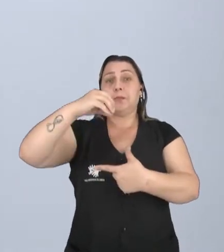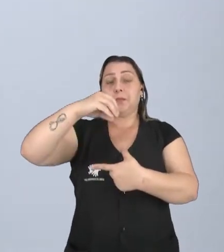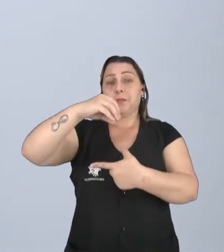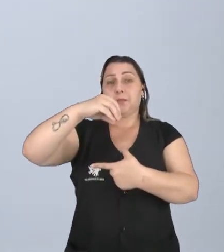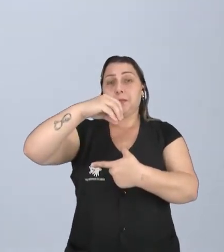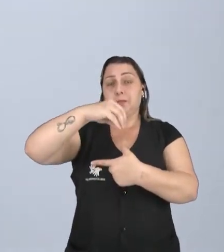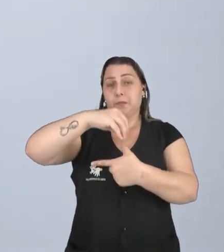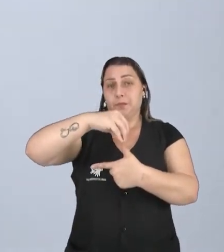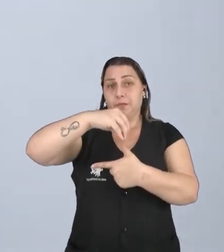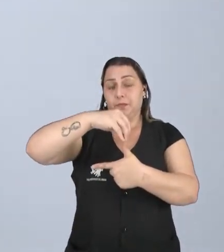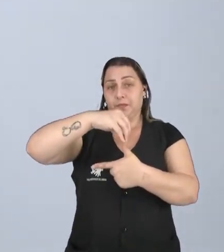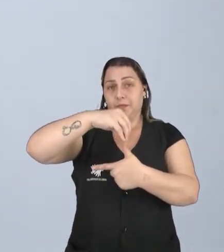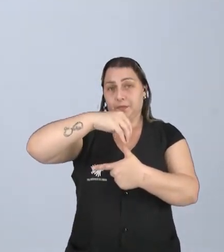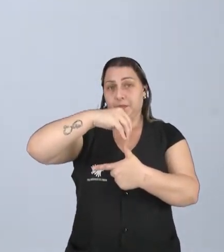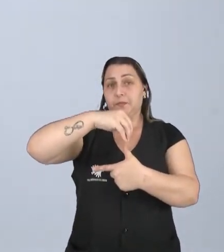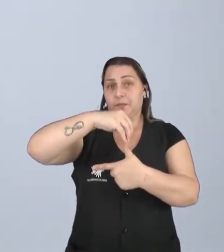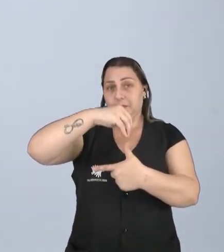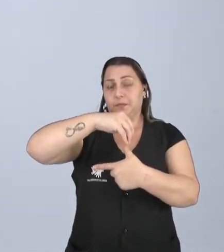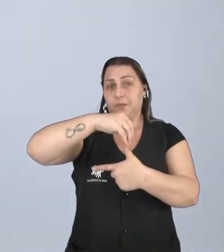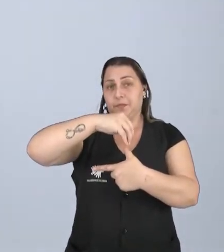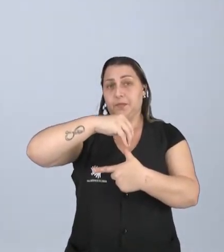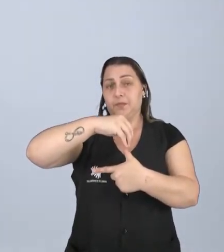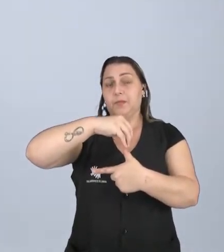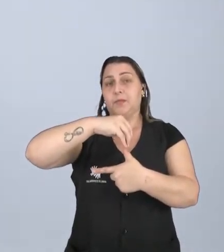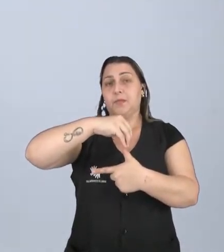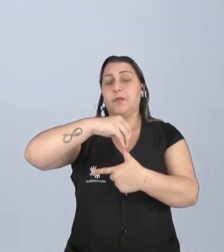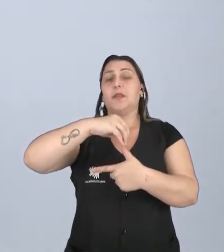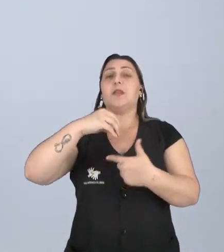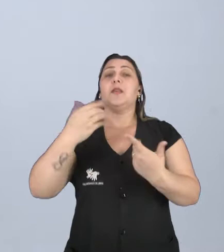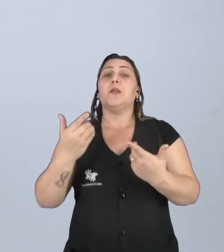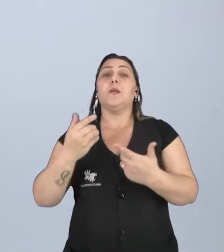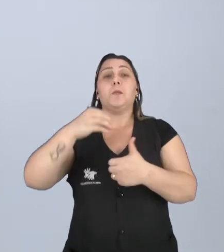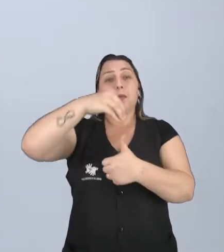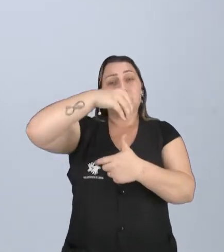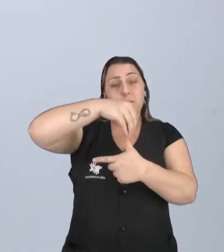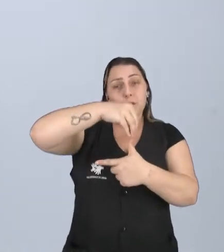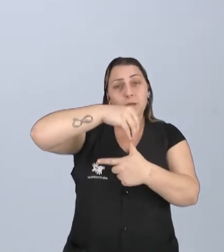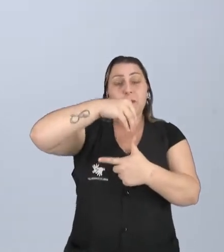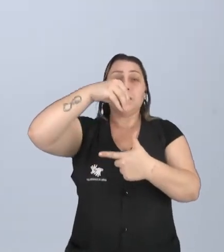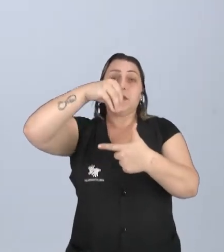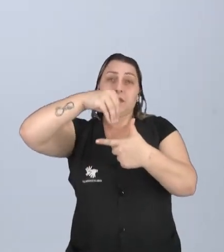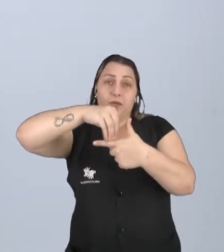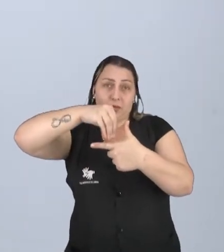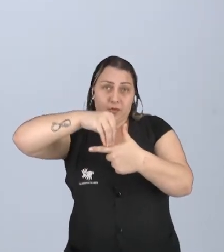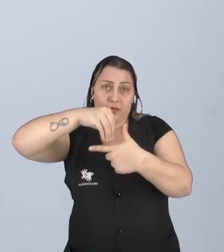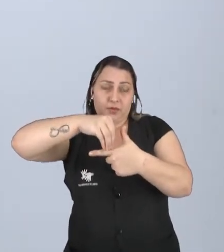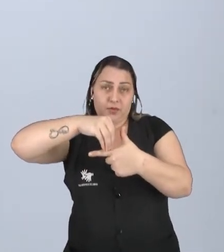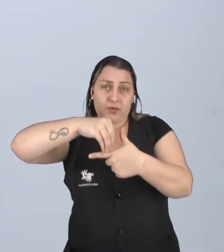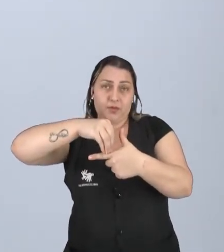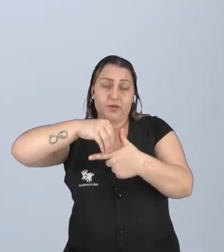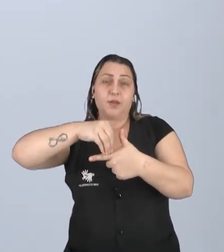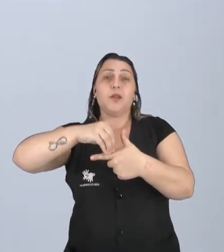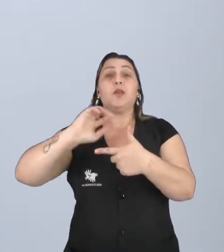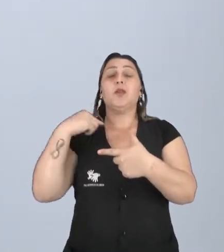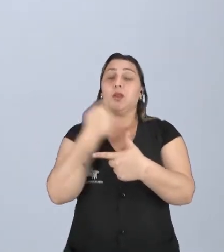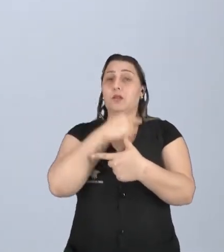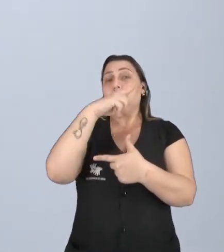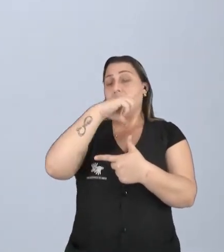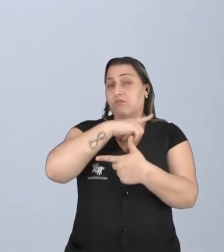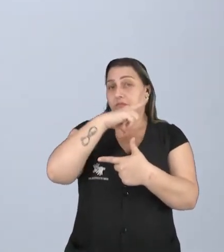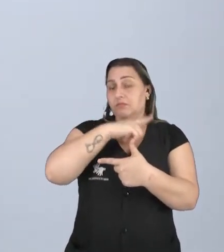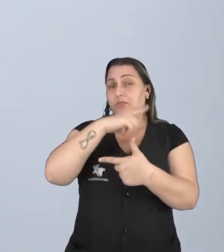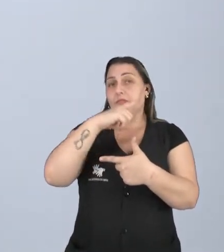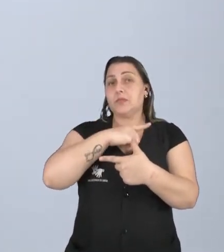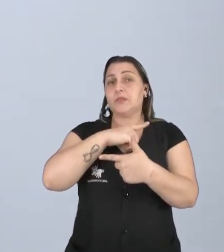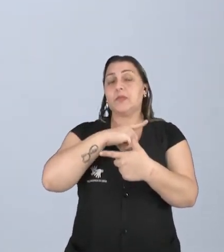Então, nesse meio termo entre o primeiro reinado e o segundo reinado, nós vamos ter aí